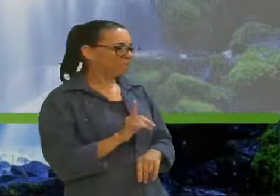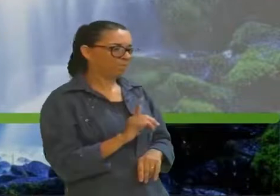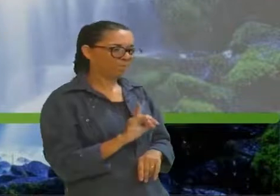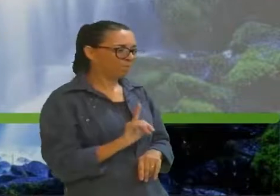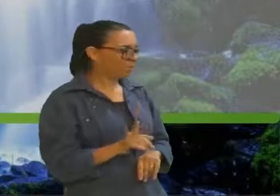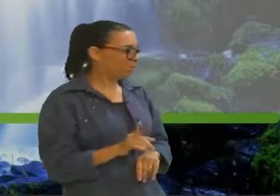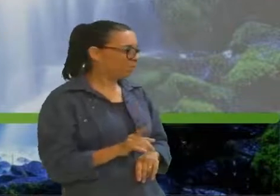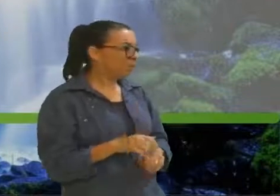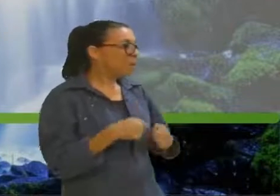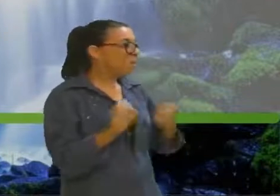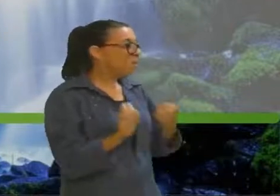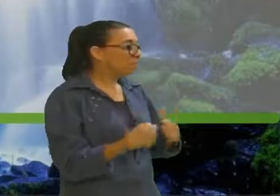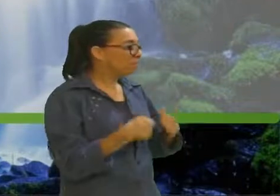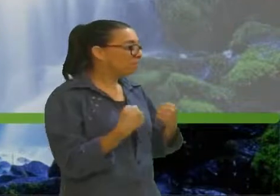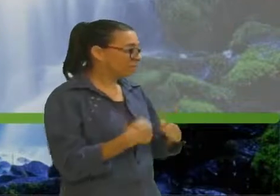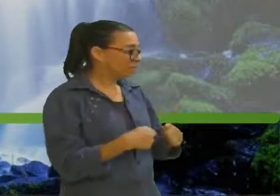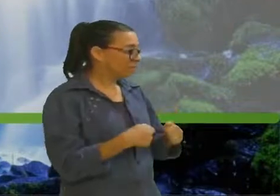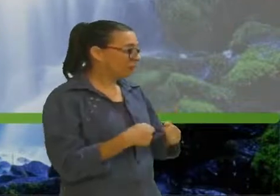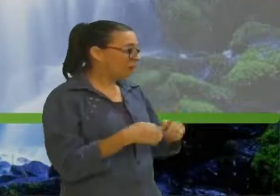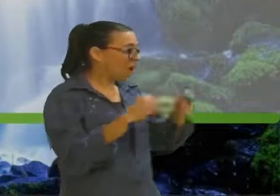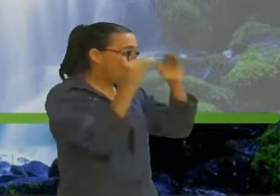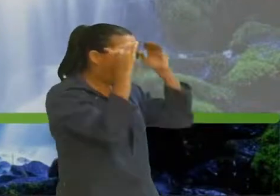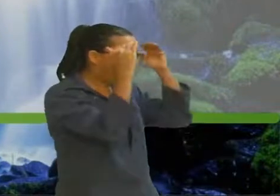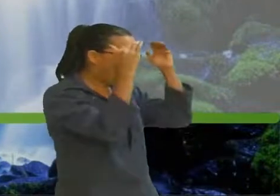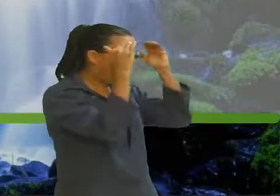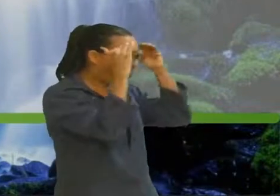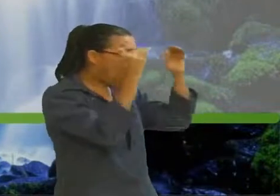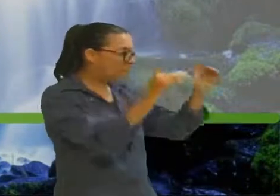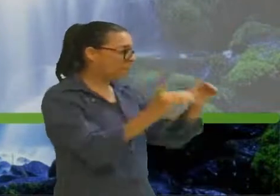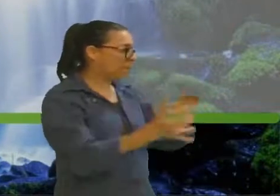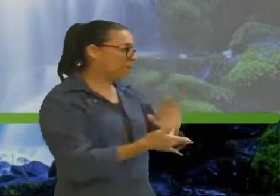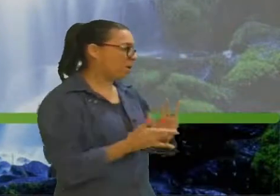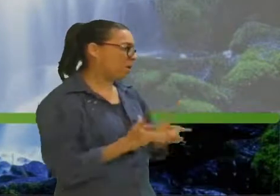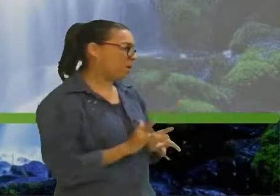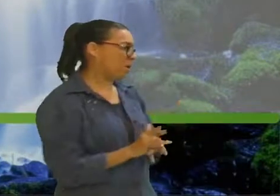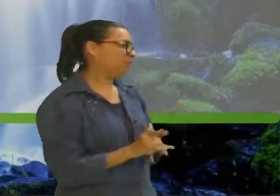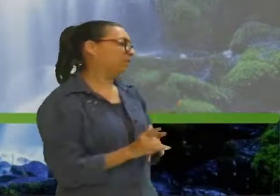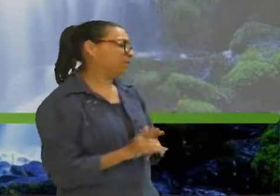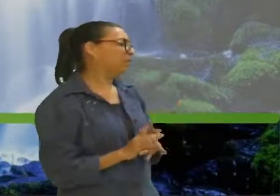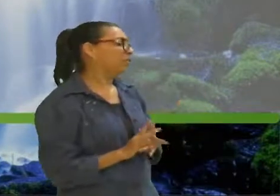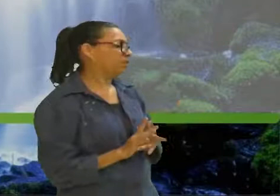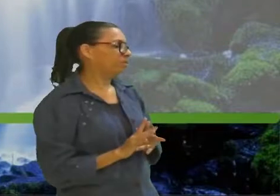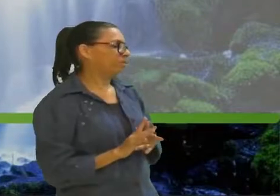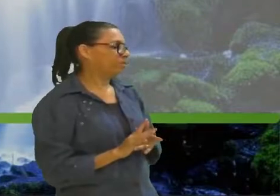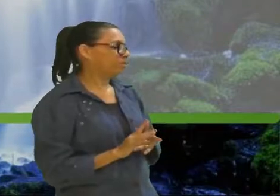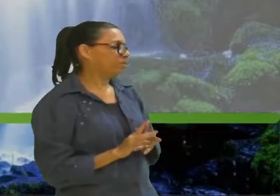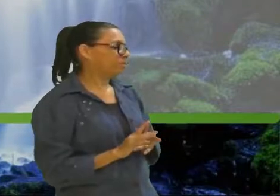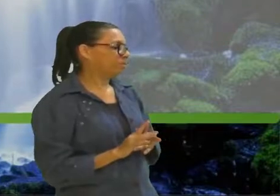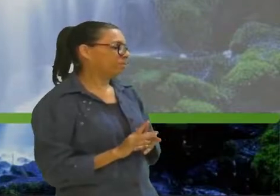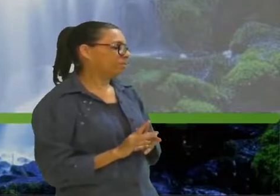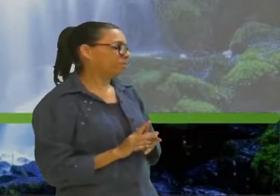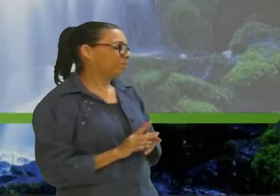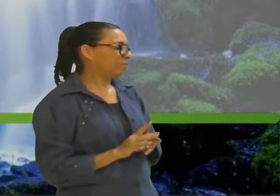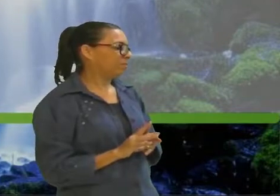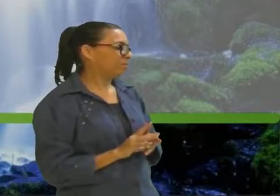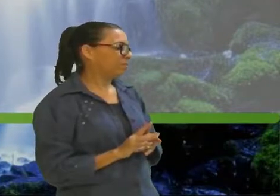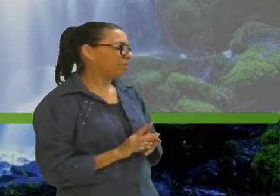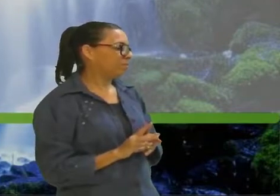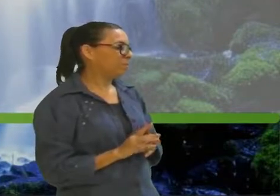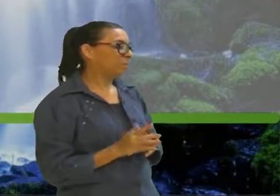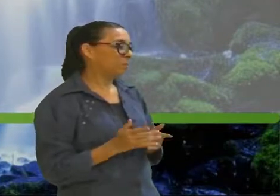amados, a obediência, ela é muito importante para a nossa